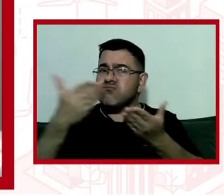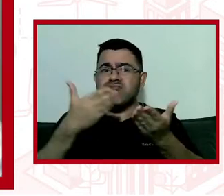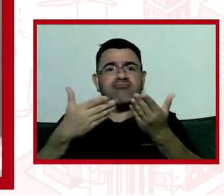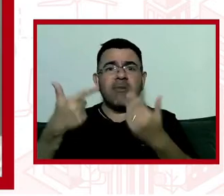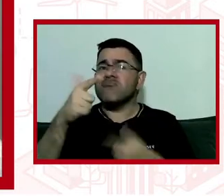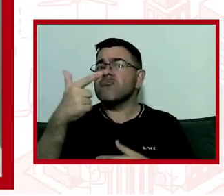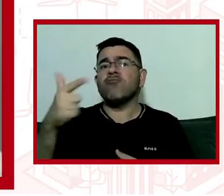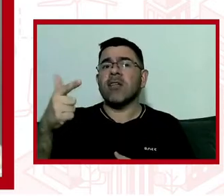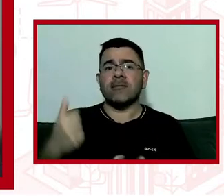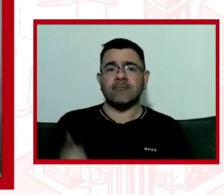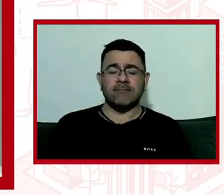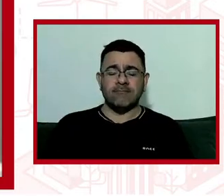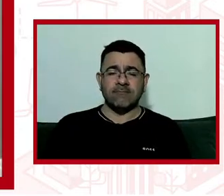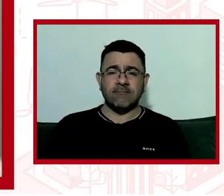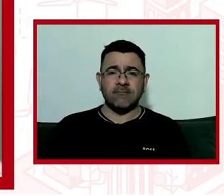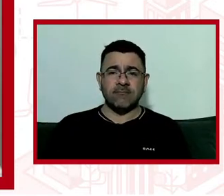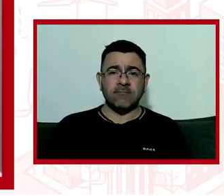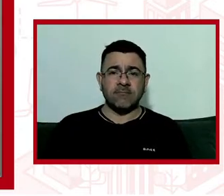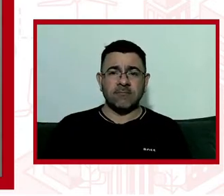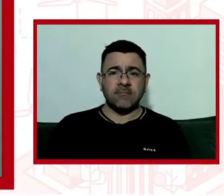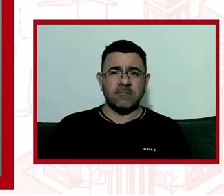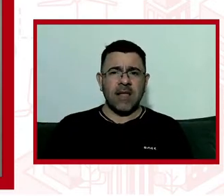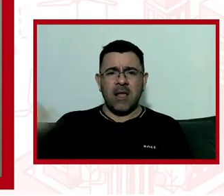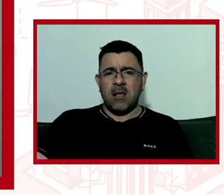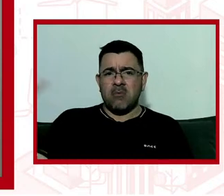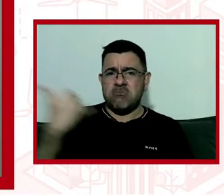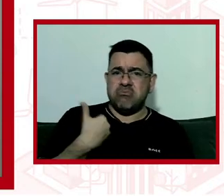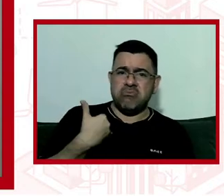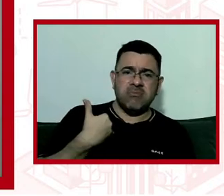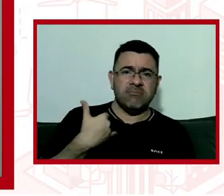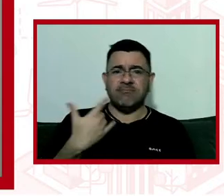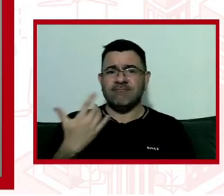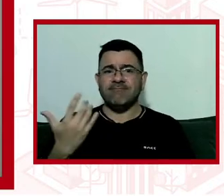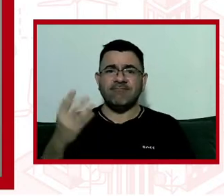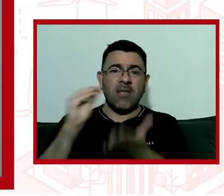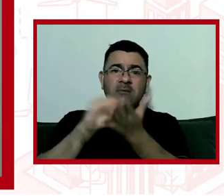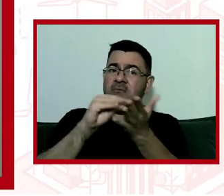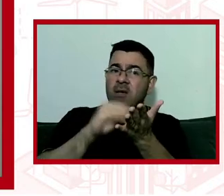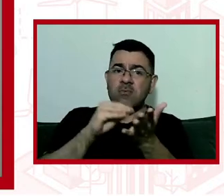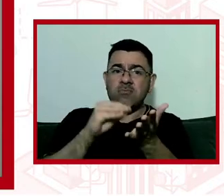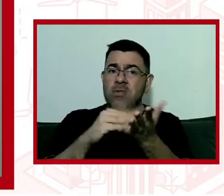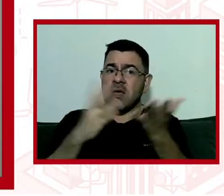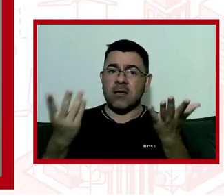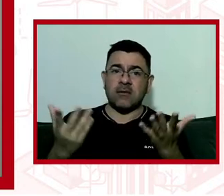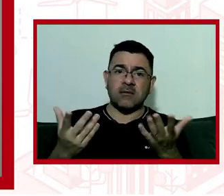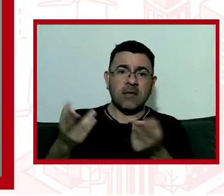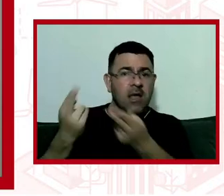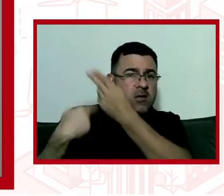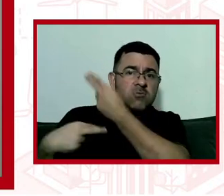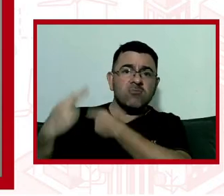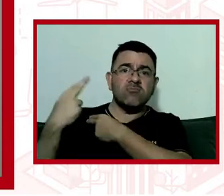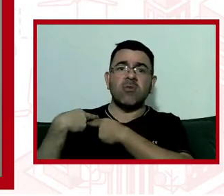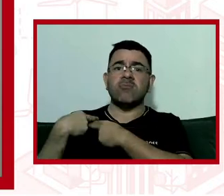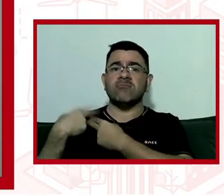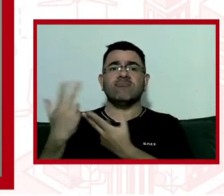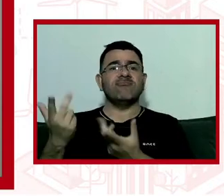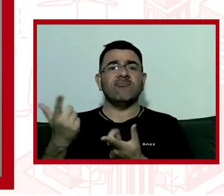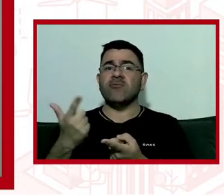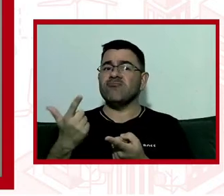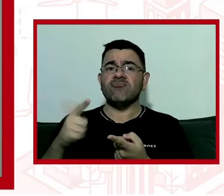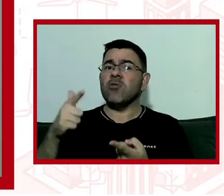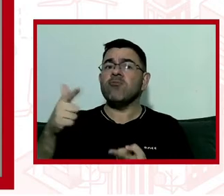naquele caos com uma desinformação plena eh com falta de de capacidade gestão eh e os